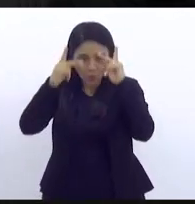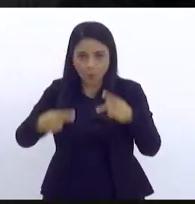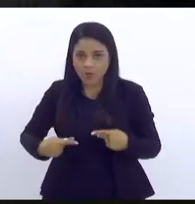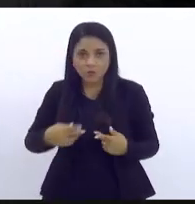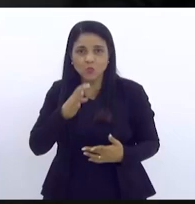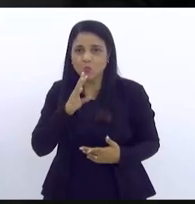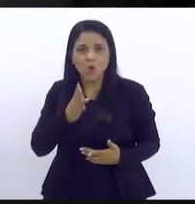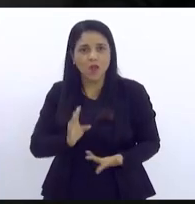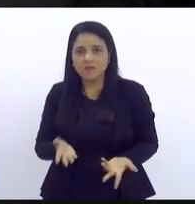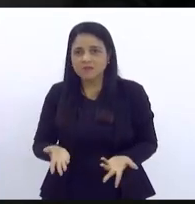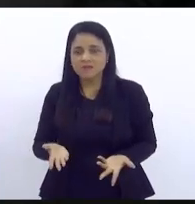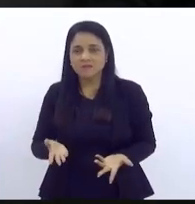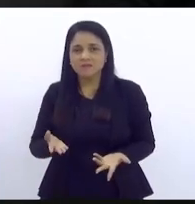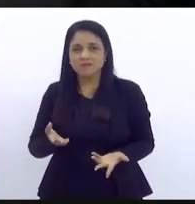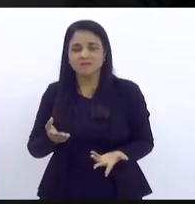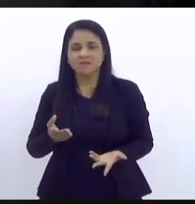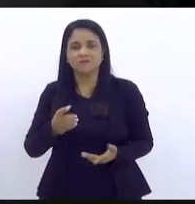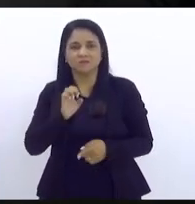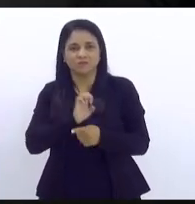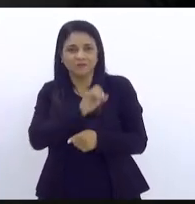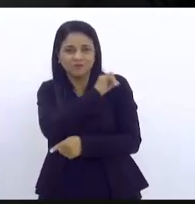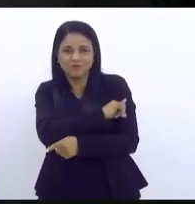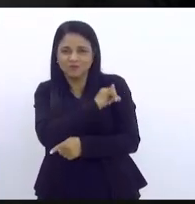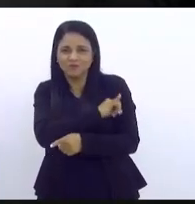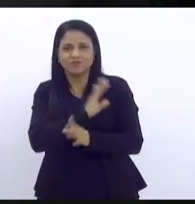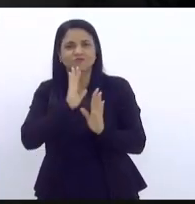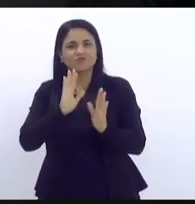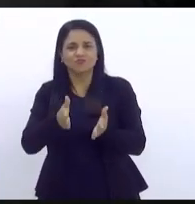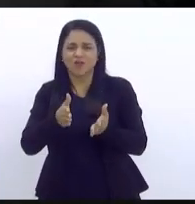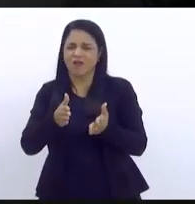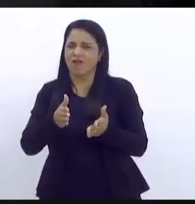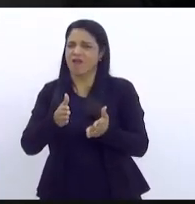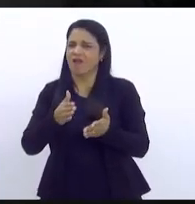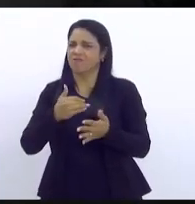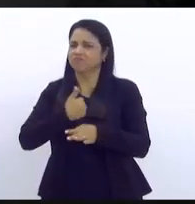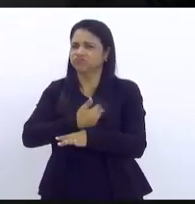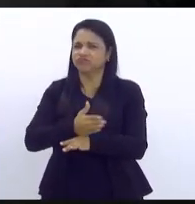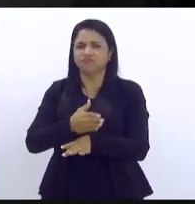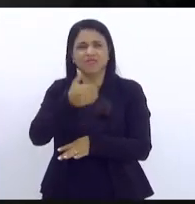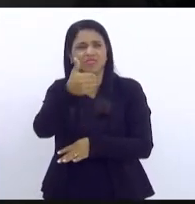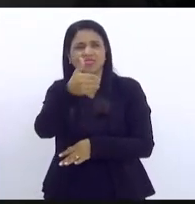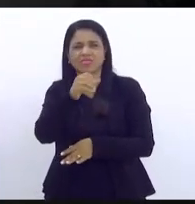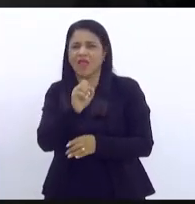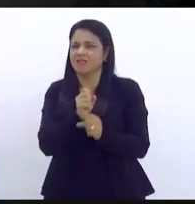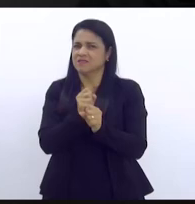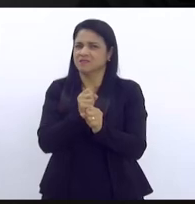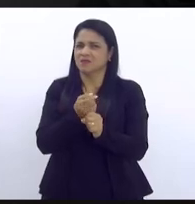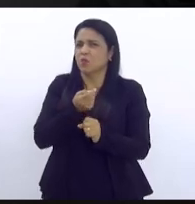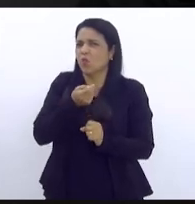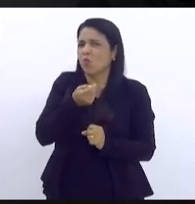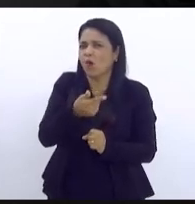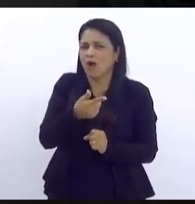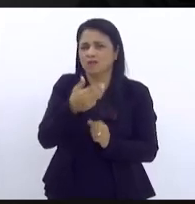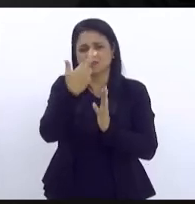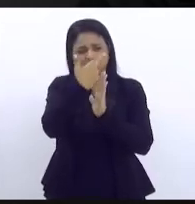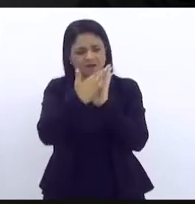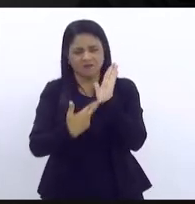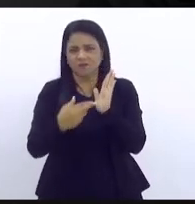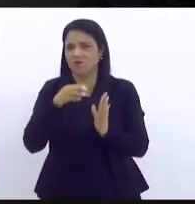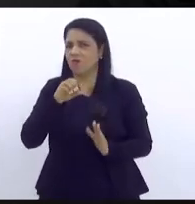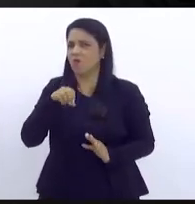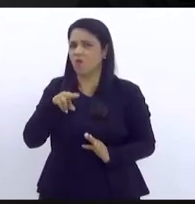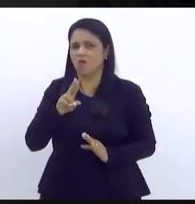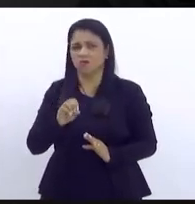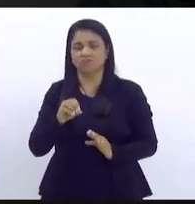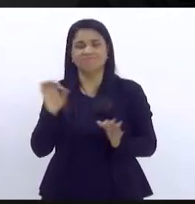izados no estado do Rio de Janeiro Então já passou da hora mais quase 10 anos já se passaram desde que veio esse relatório da ONU e nada